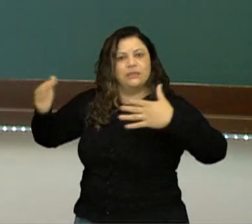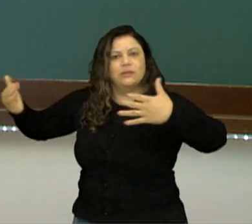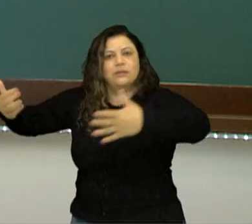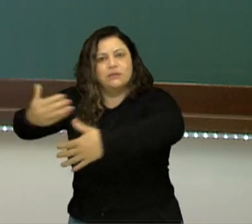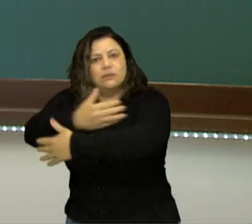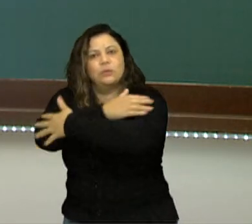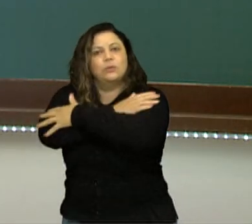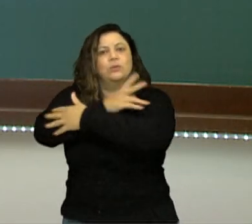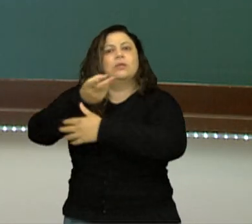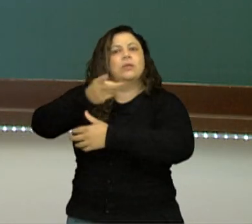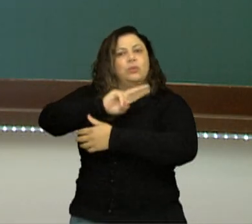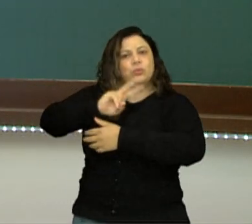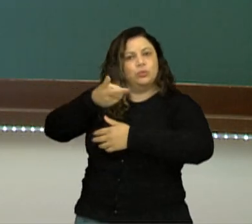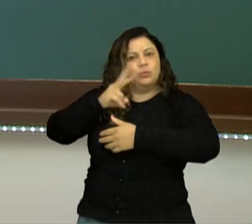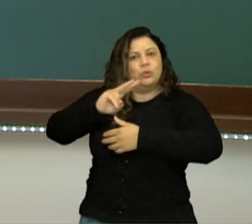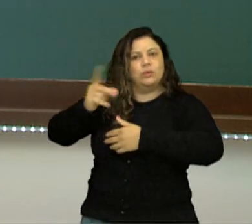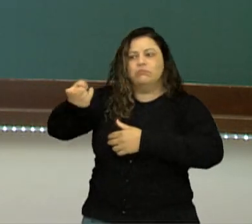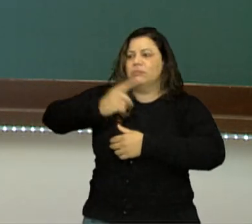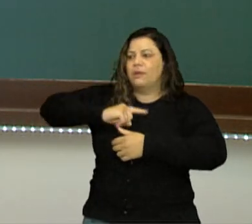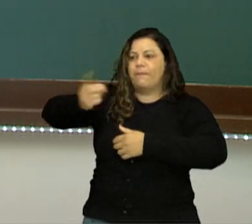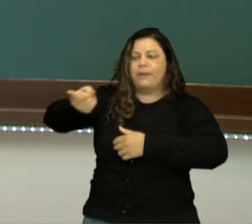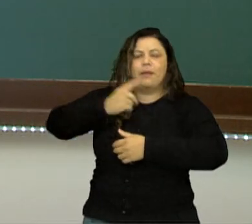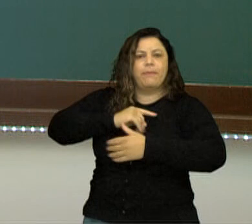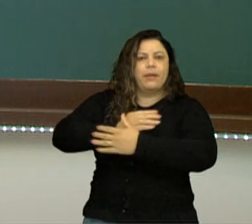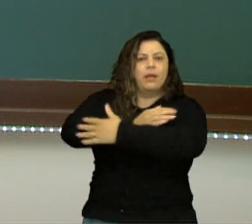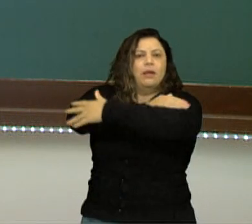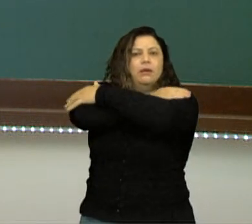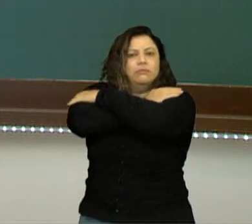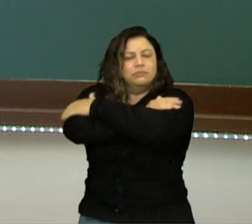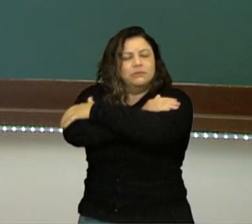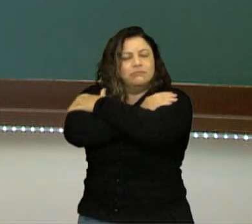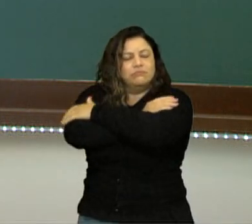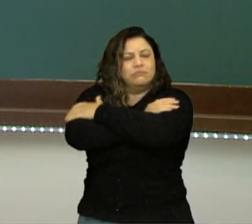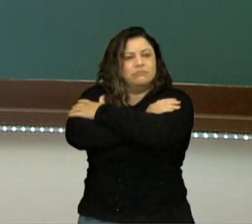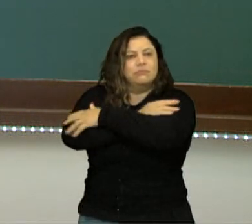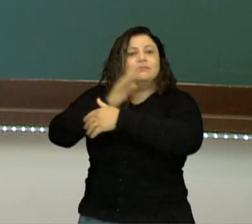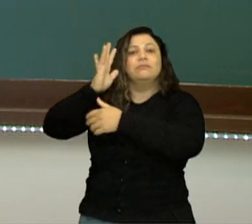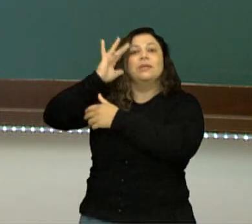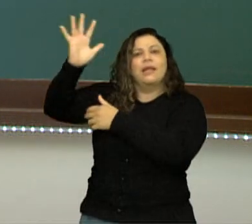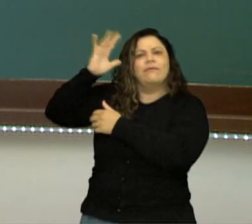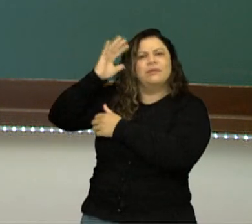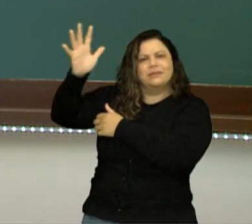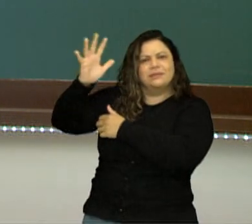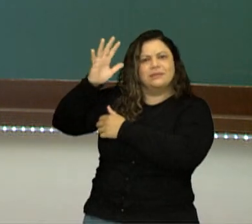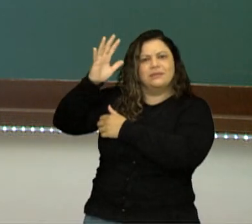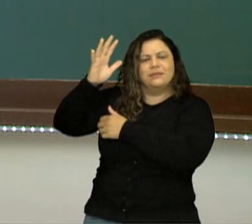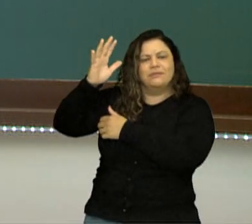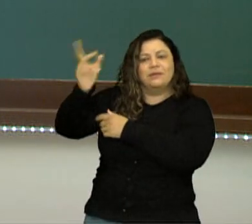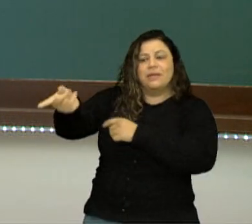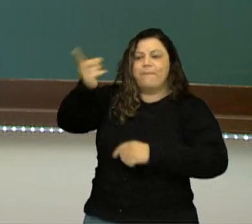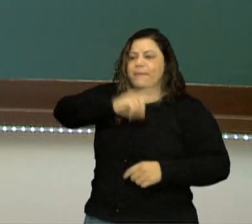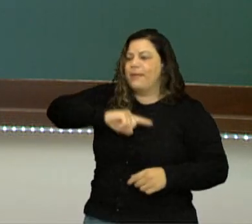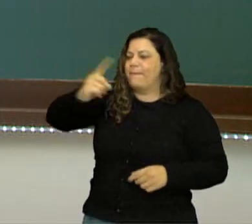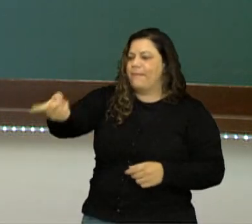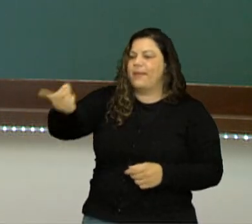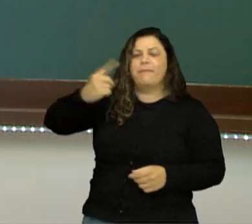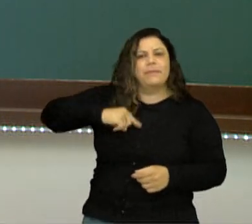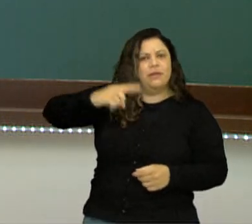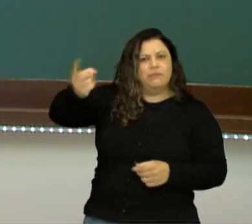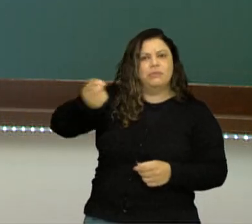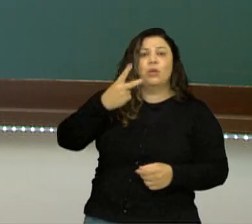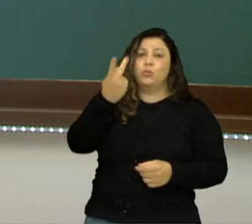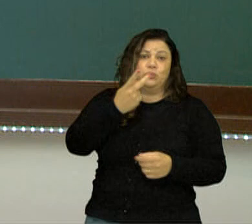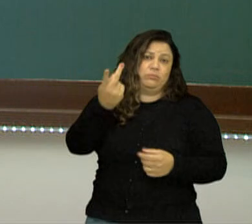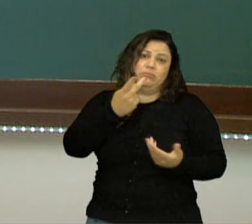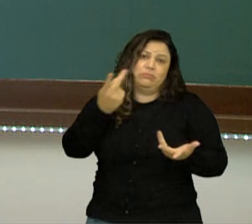temos ali uma voz passiva, que é voz passiva? Uma voz reflexiva recíproca, em que os